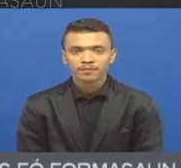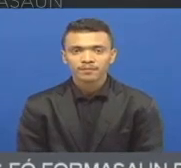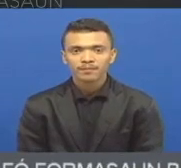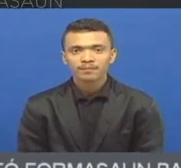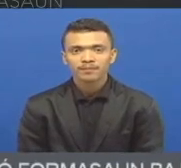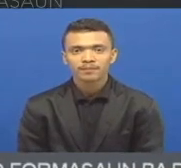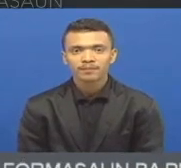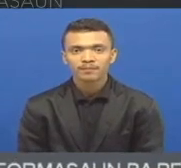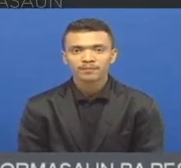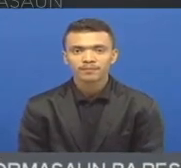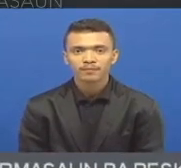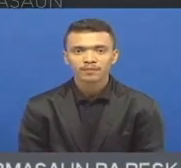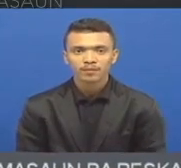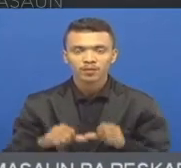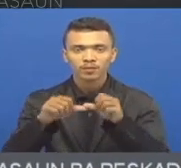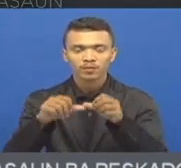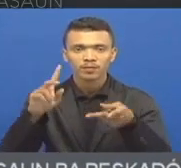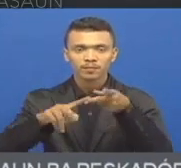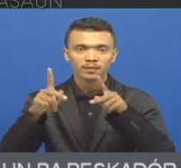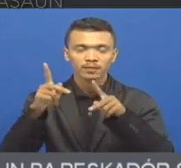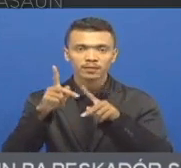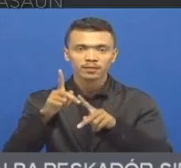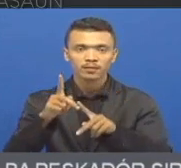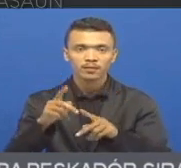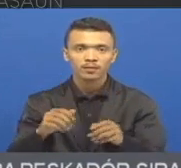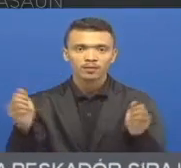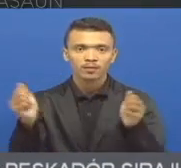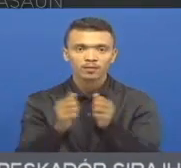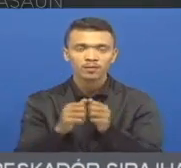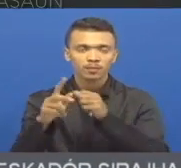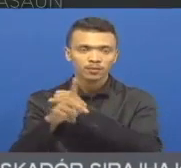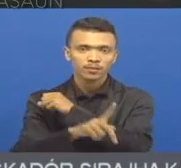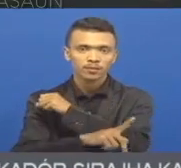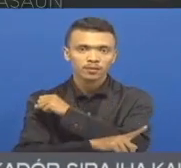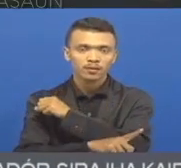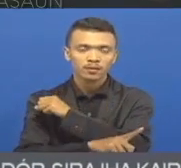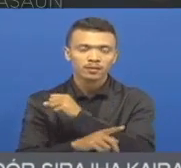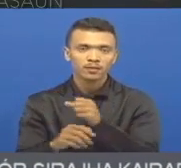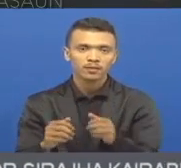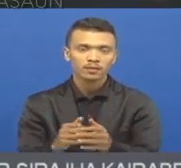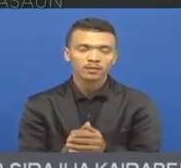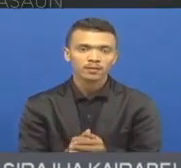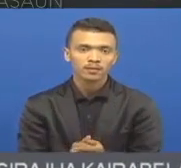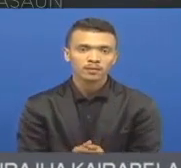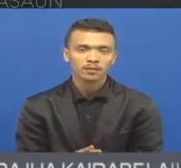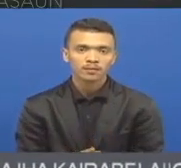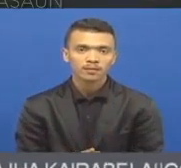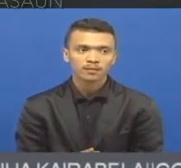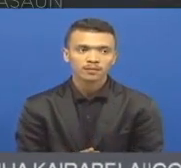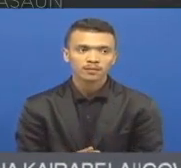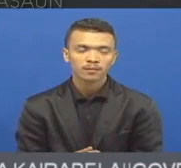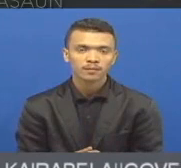cooperação bilateral e pelo investimento português em praticamente todos os setores cruciais para o